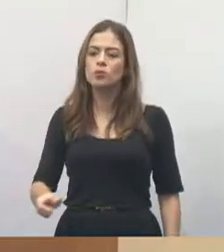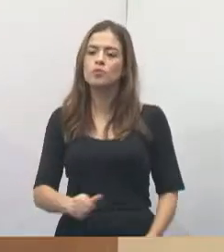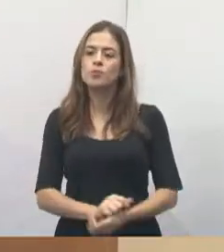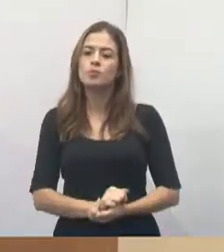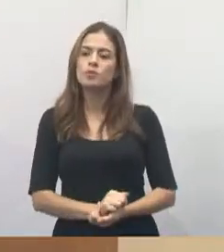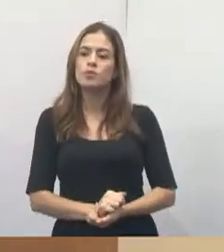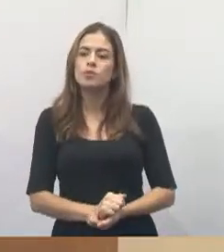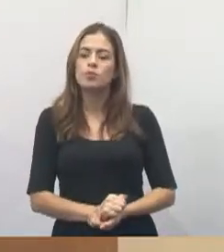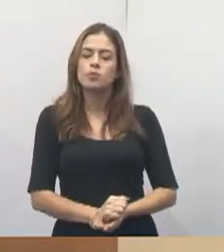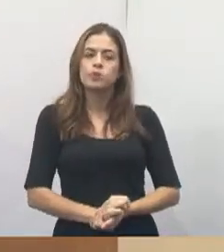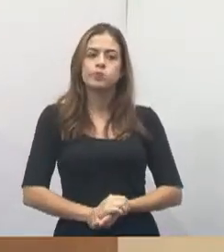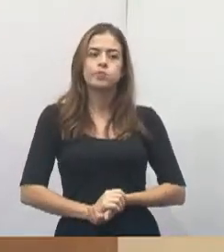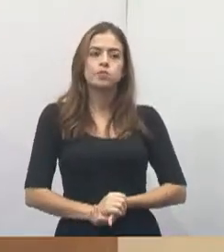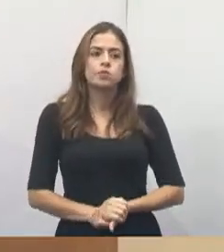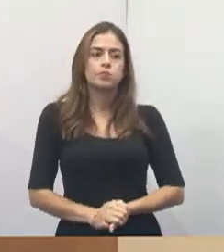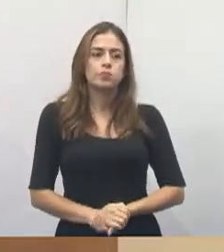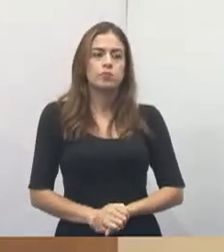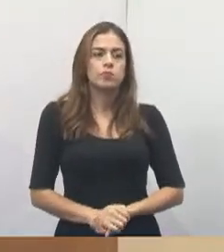abuso.